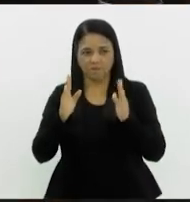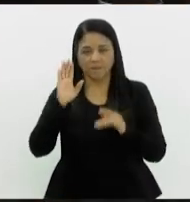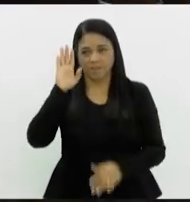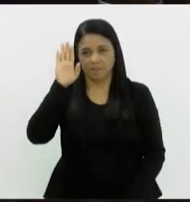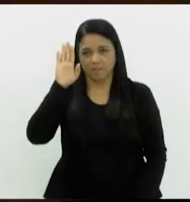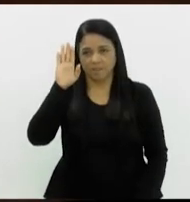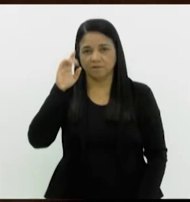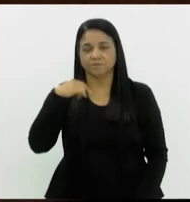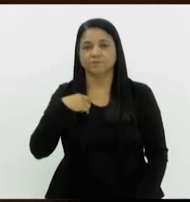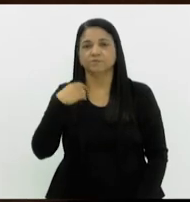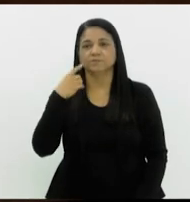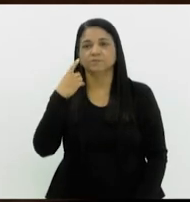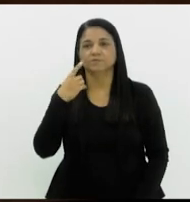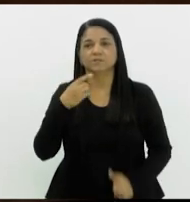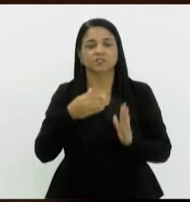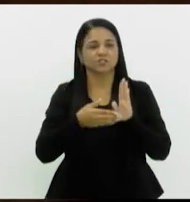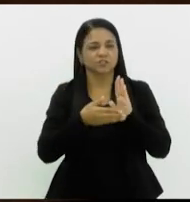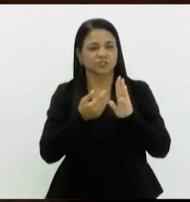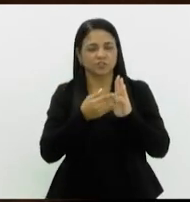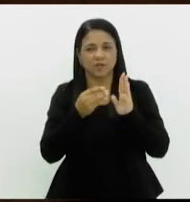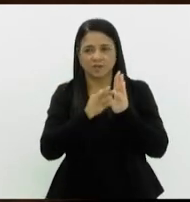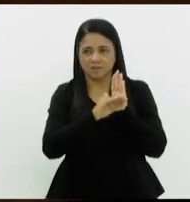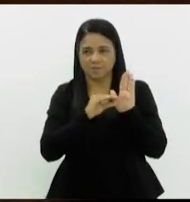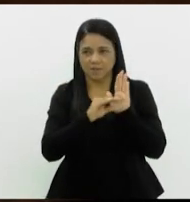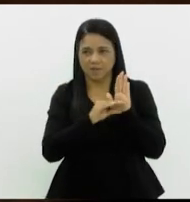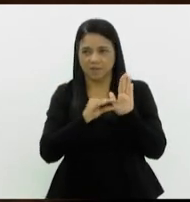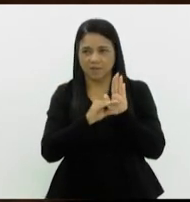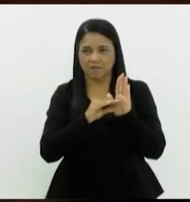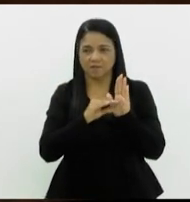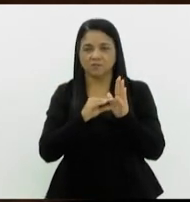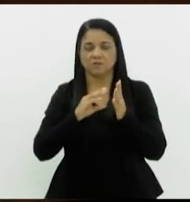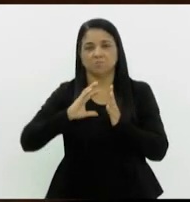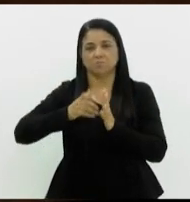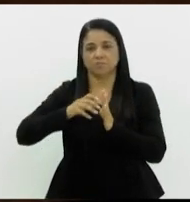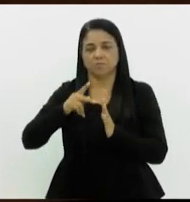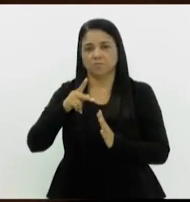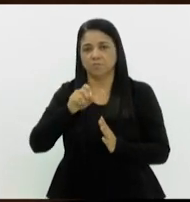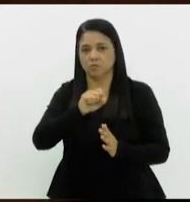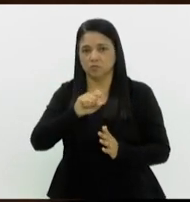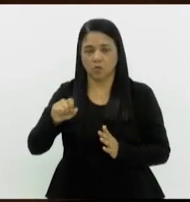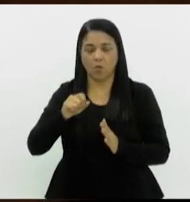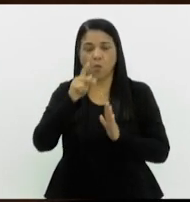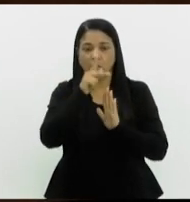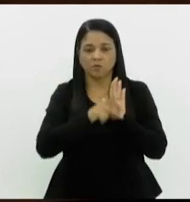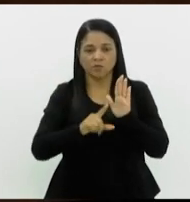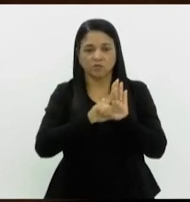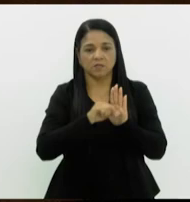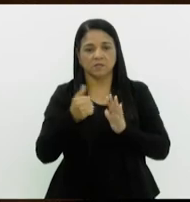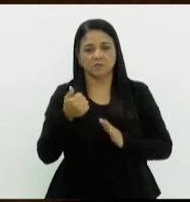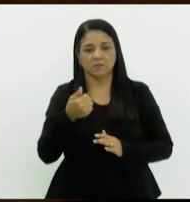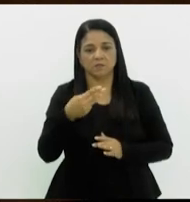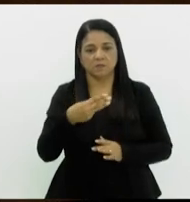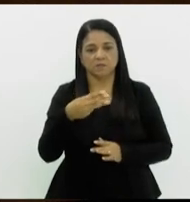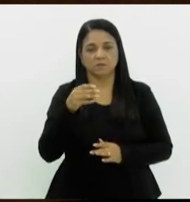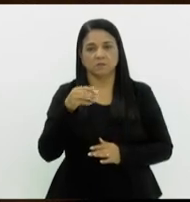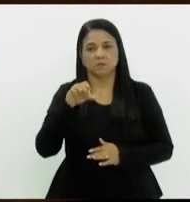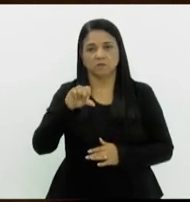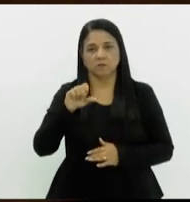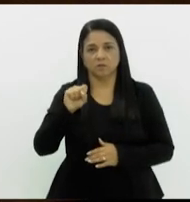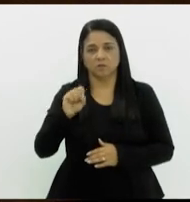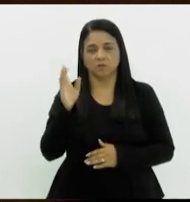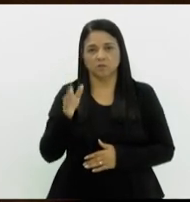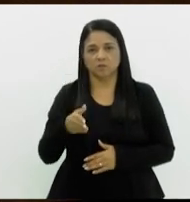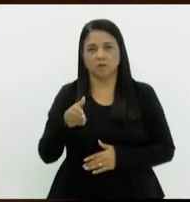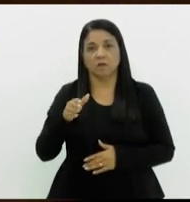deputado. Retirar as emendas da bancada do PSOL ao projeto de lei 1398-A